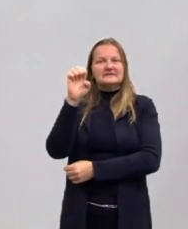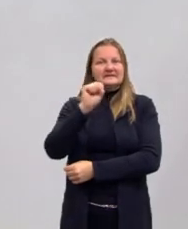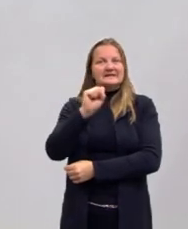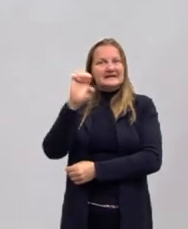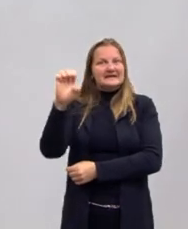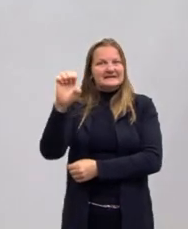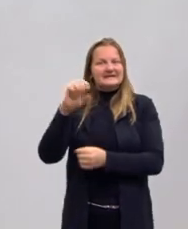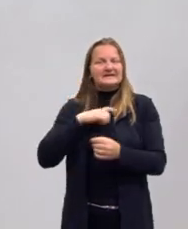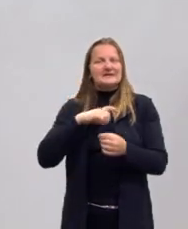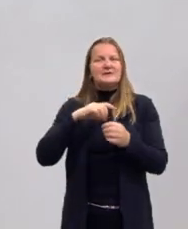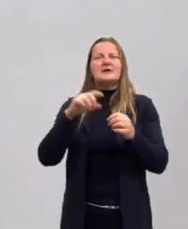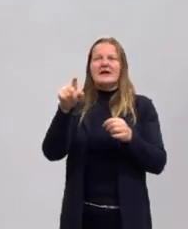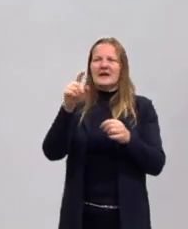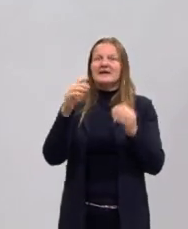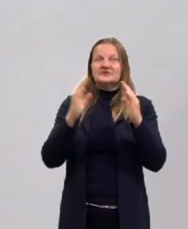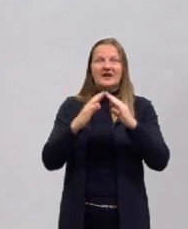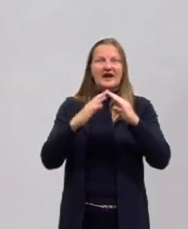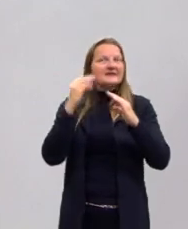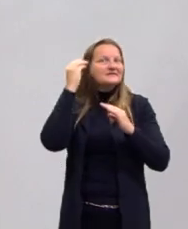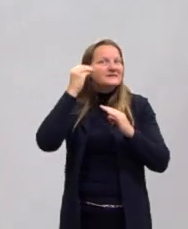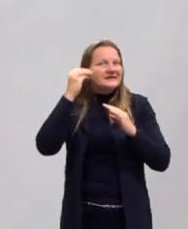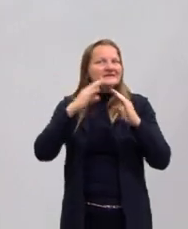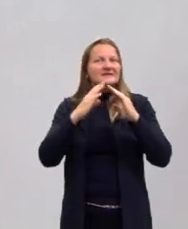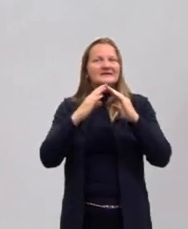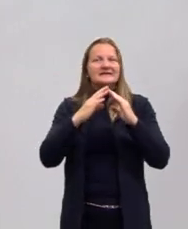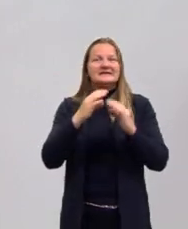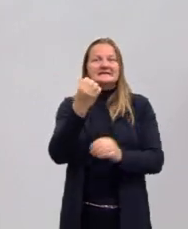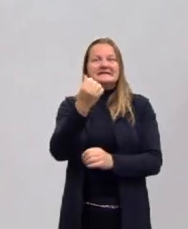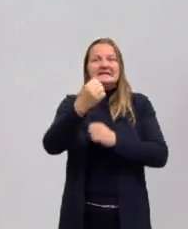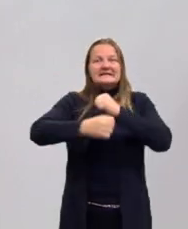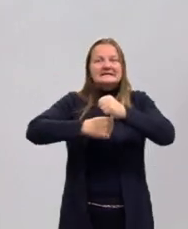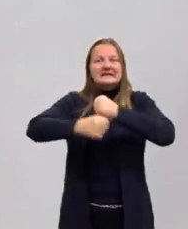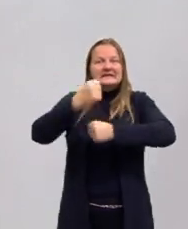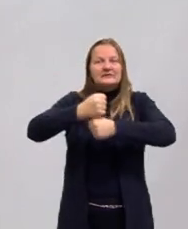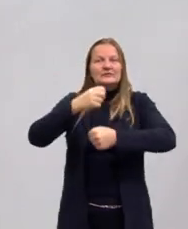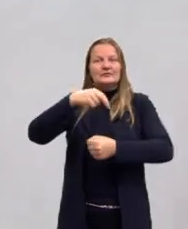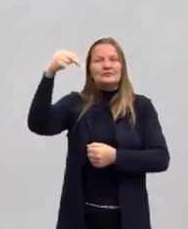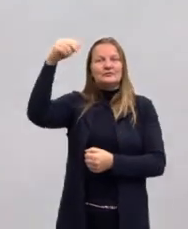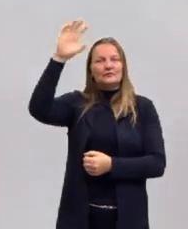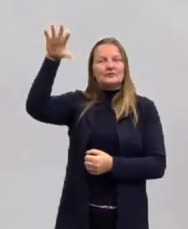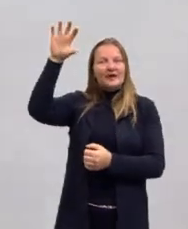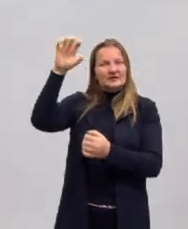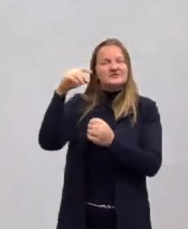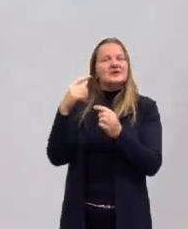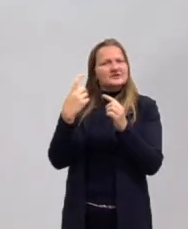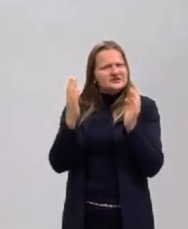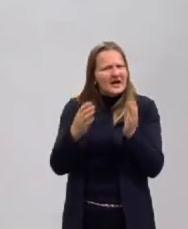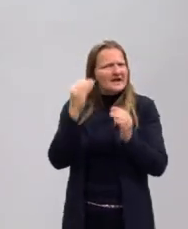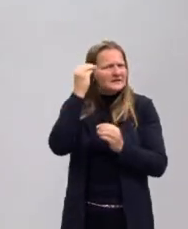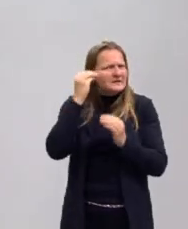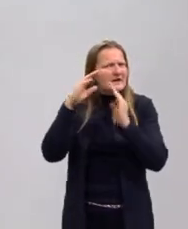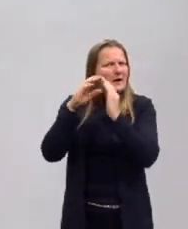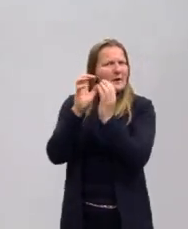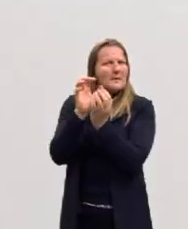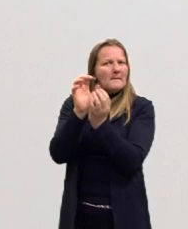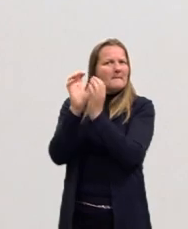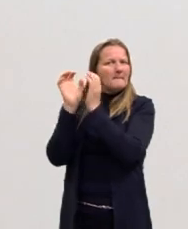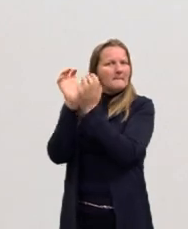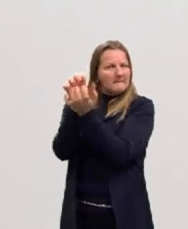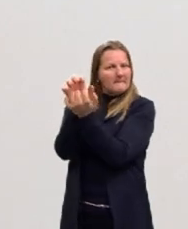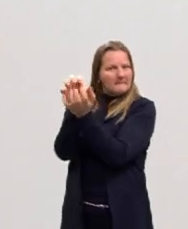Eu morei acho que eu já comentei isso em aula eu morei seis anos né no nordeste morei em Pernambuco e lá também né